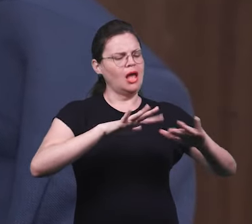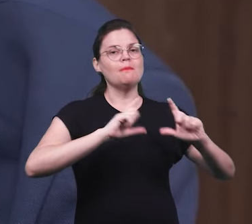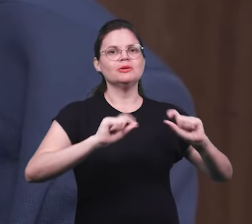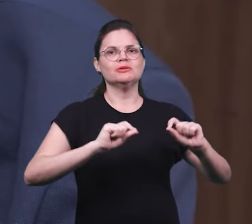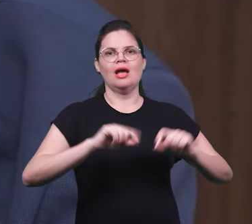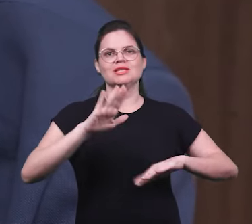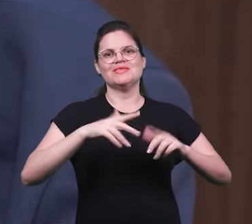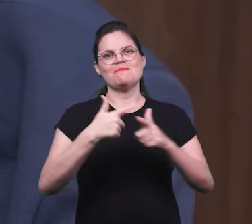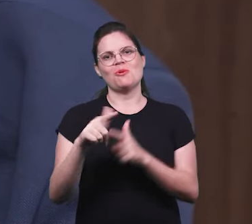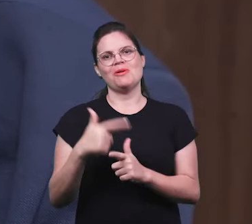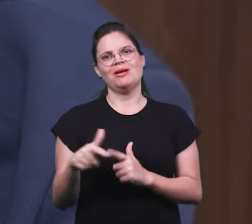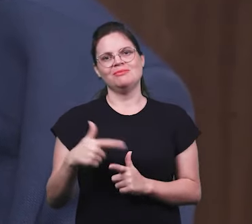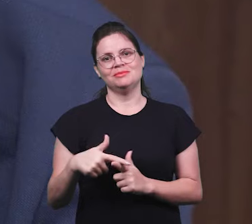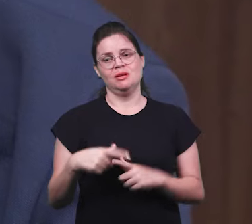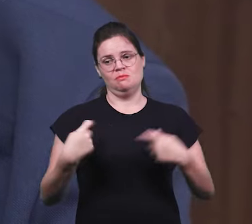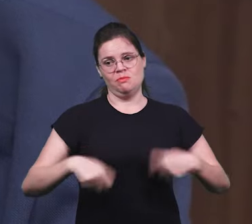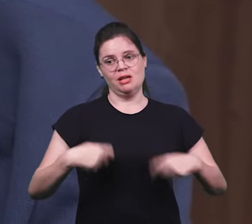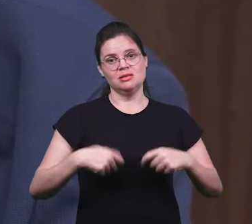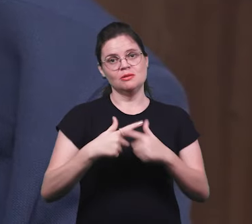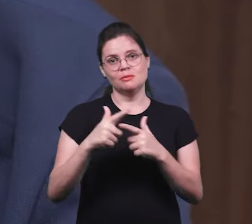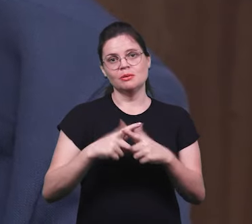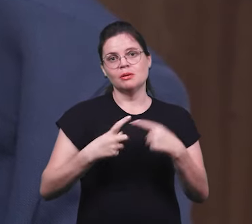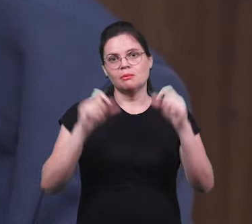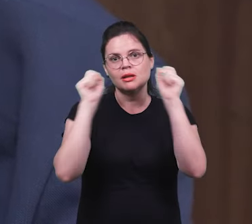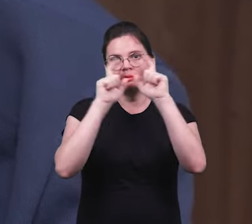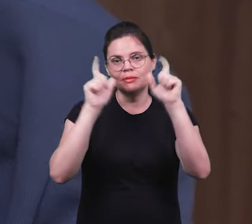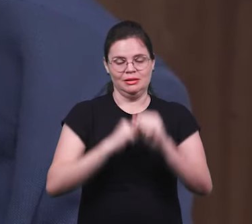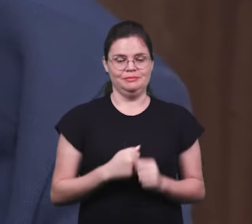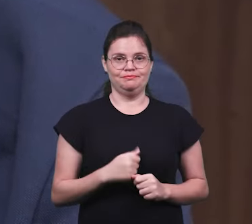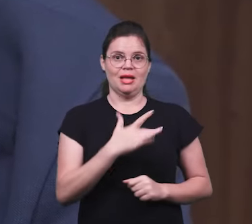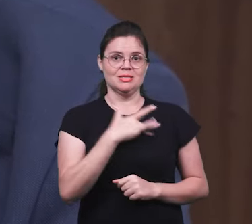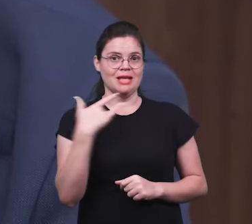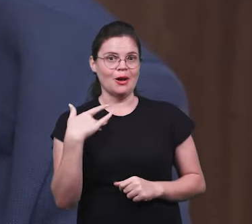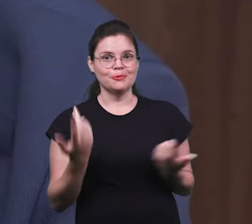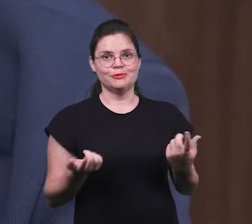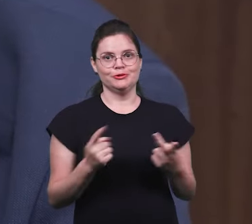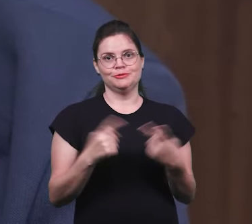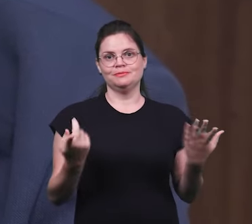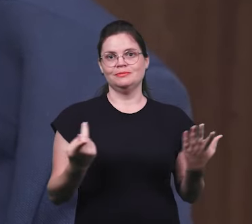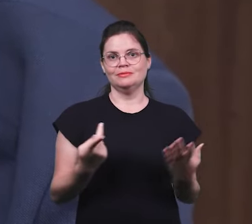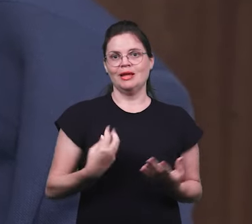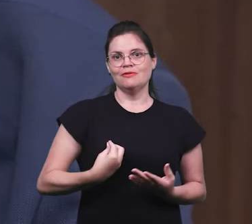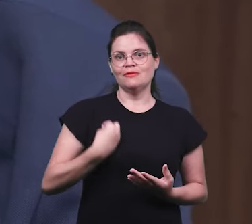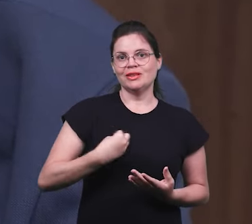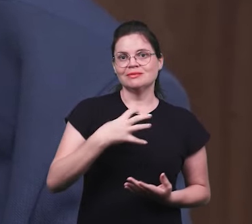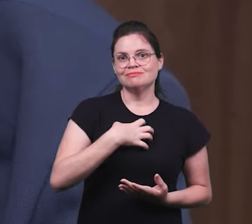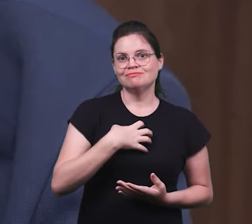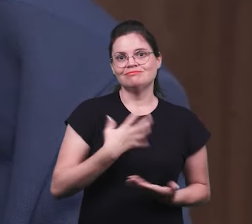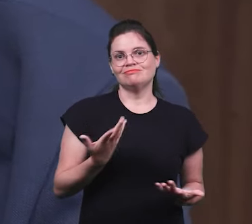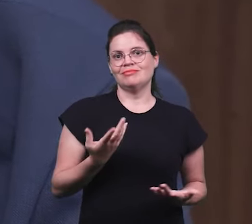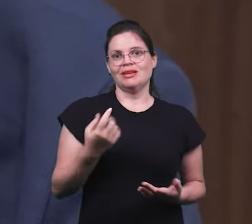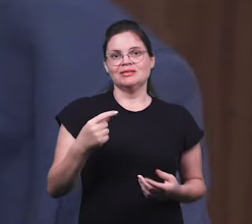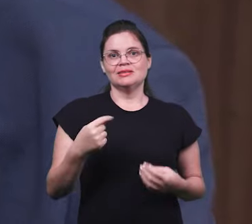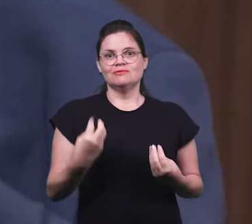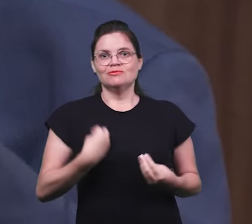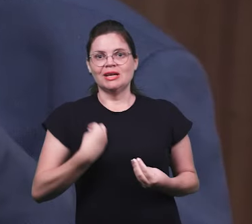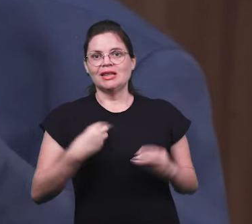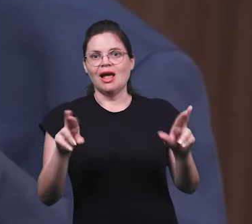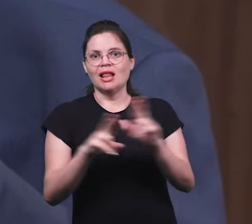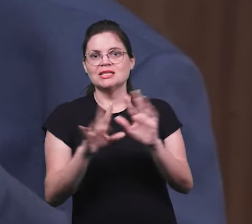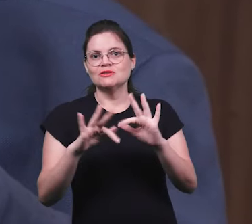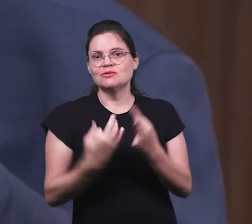sua saúde, na sua família, sua vida financeira, a sua vida sentimental. Às vezes um terremoto para acordar, ele está